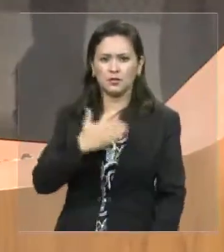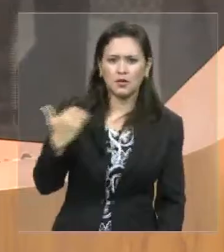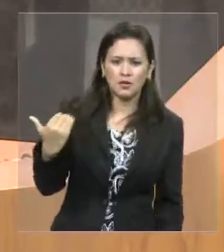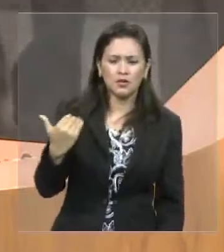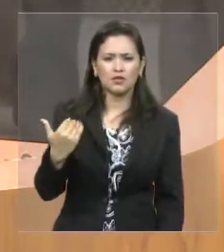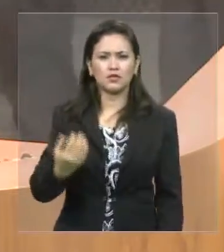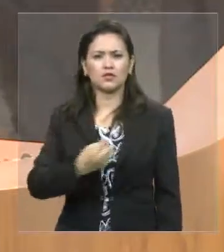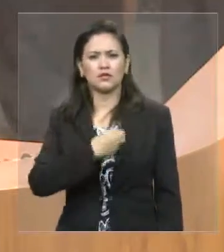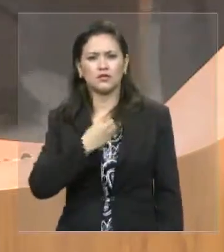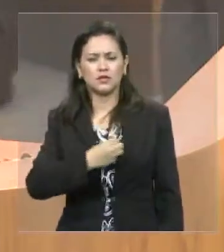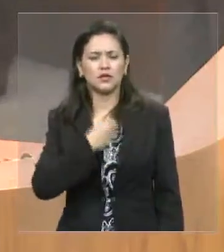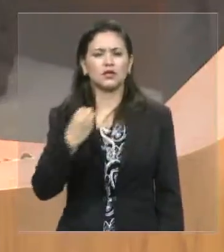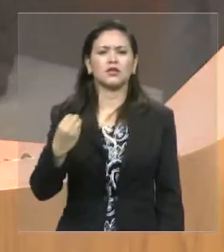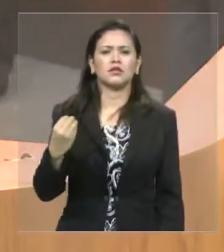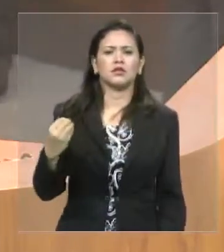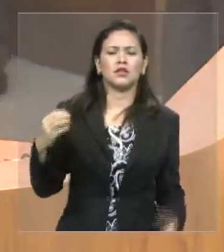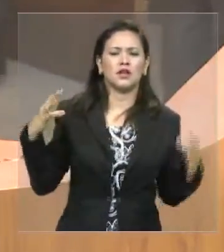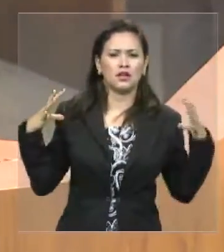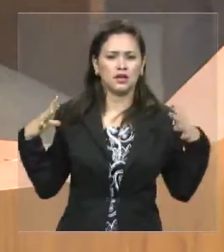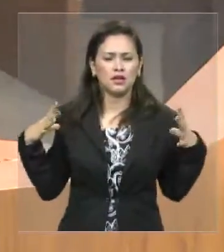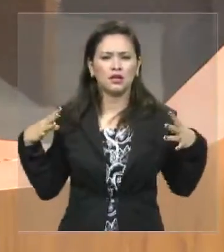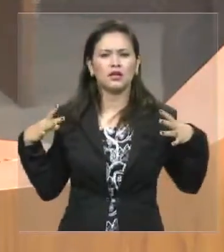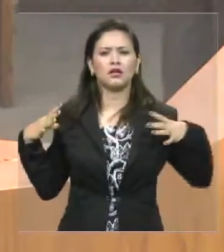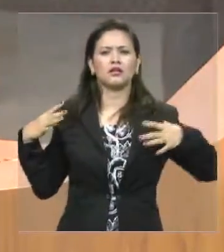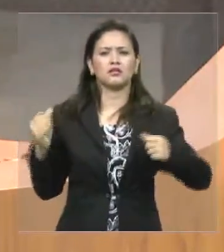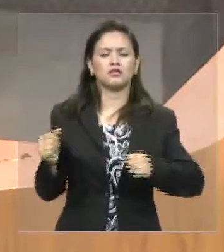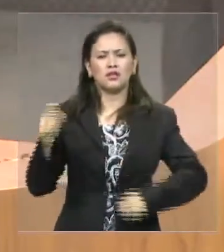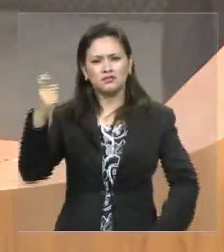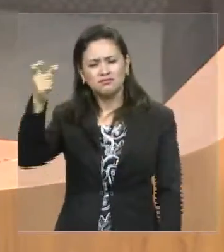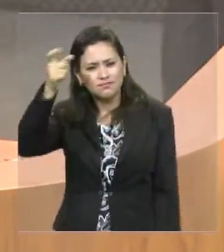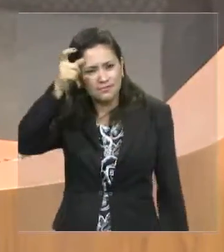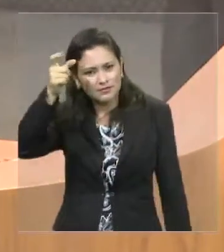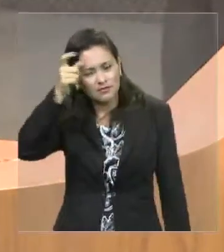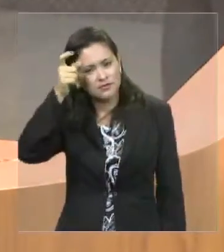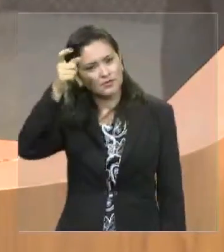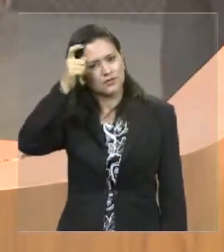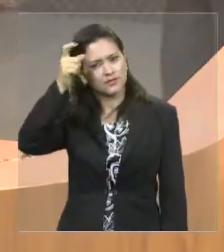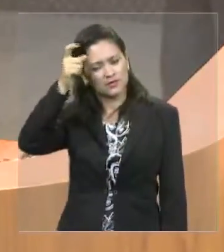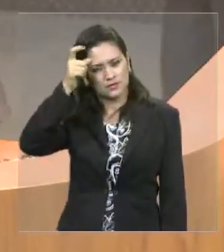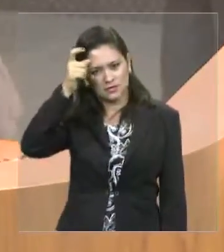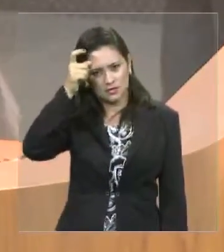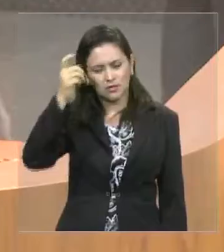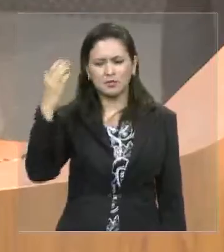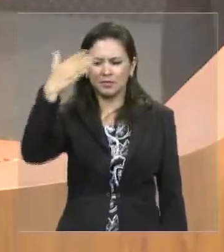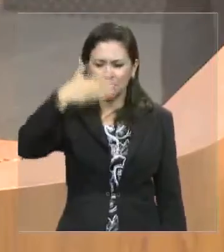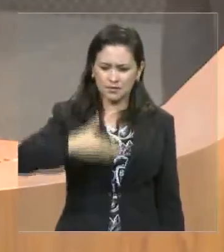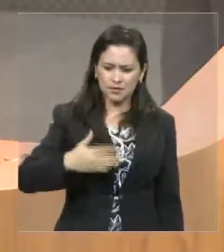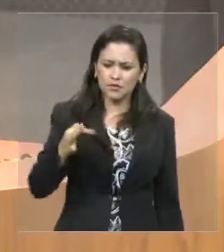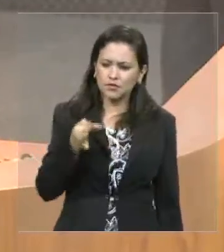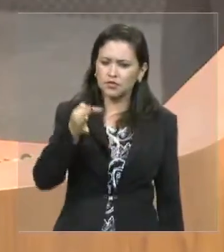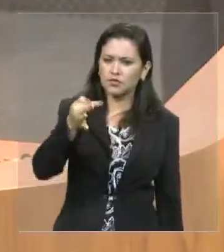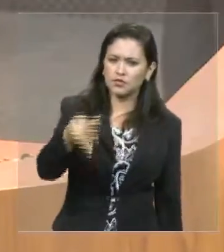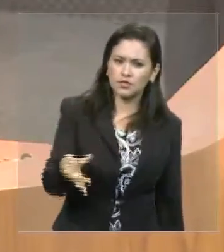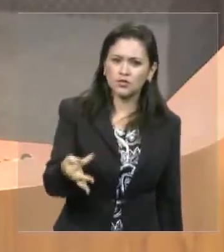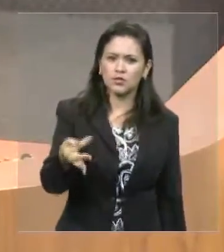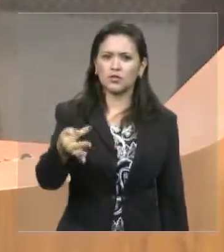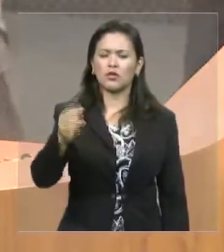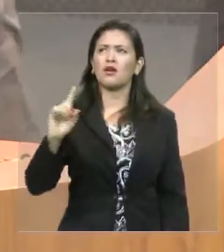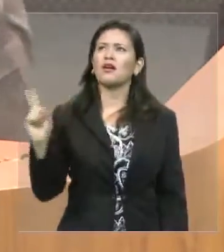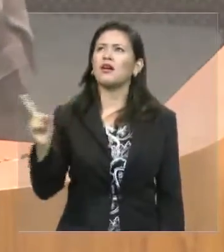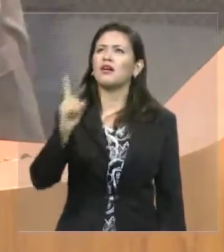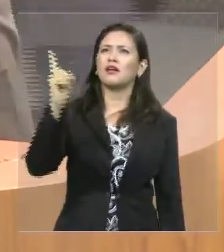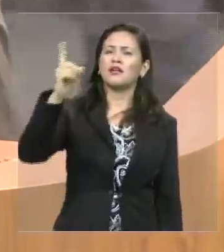os anjos, nem os principados, nem as potestades, nem o presente, nem o porvir, nem a altura, nem